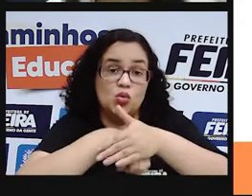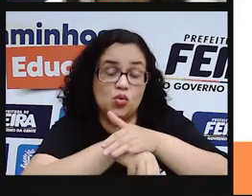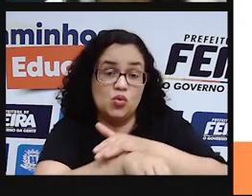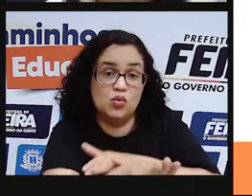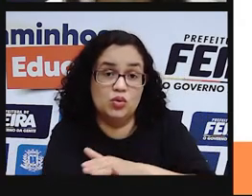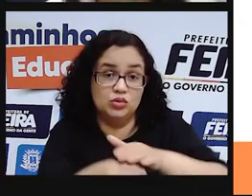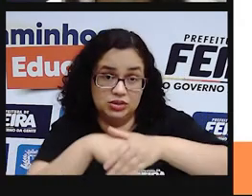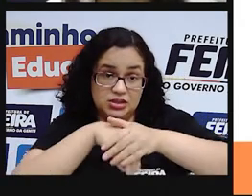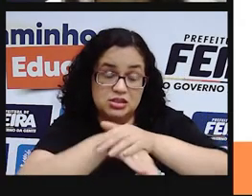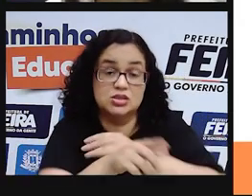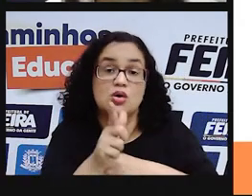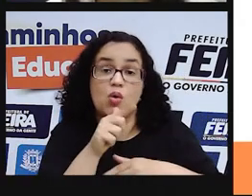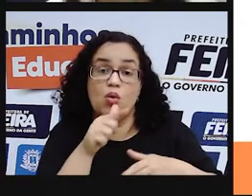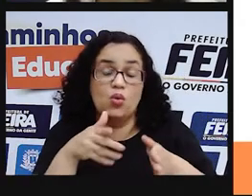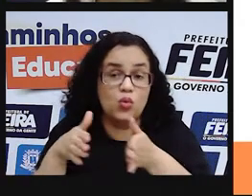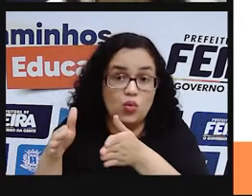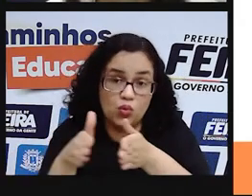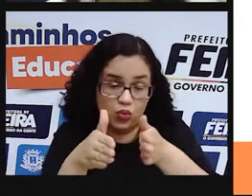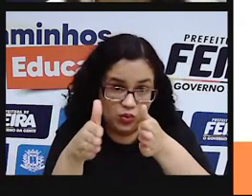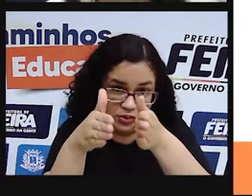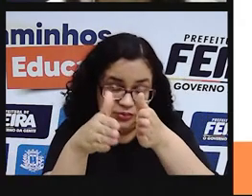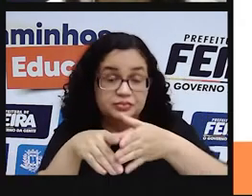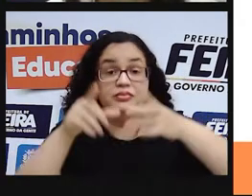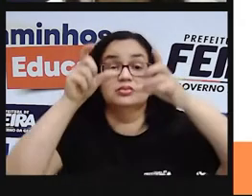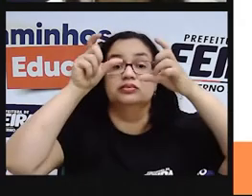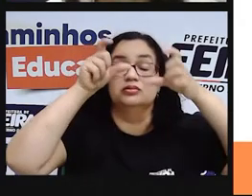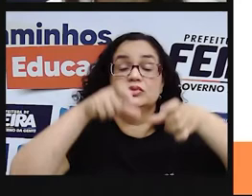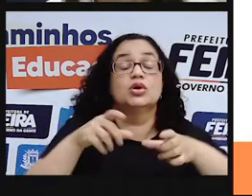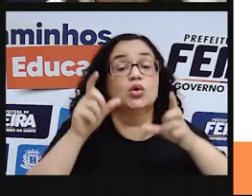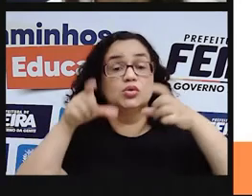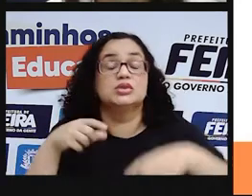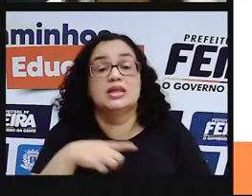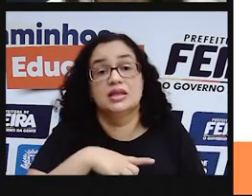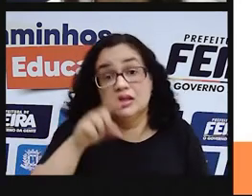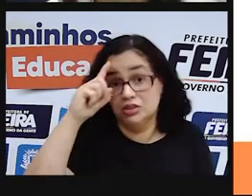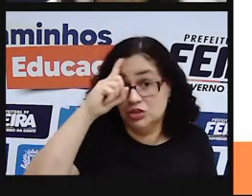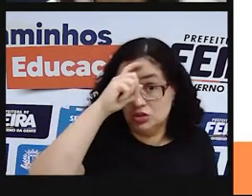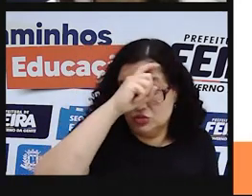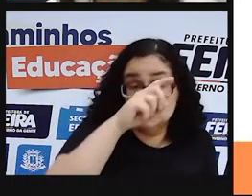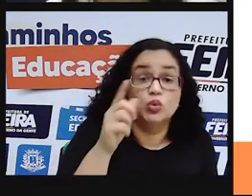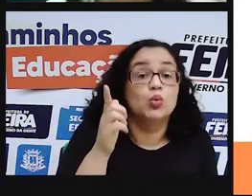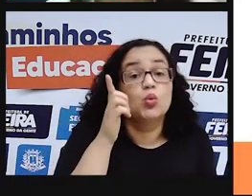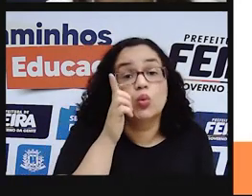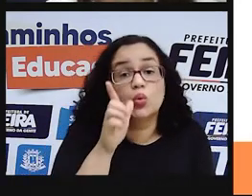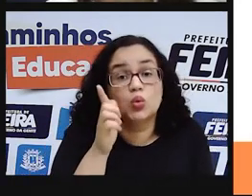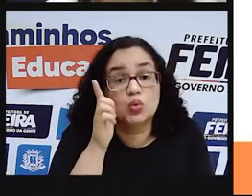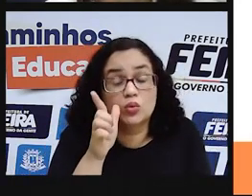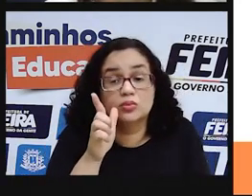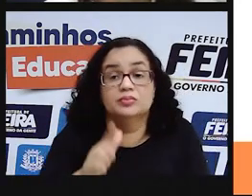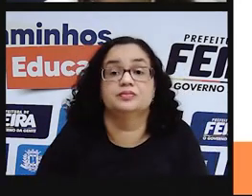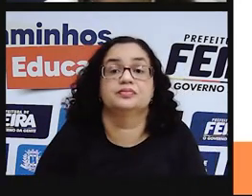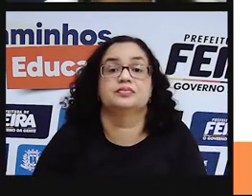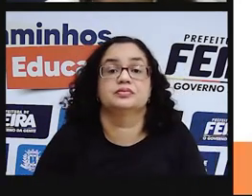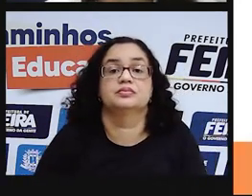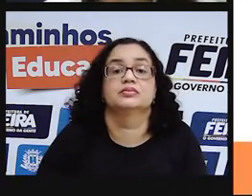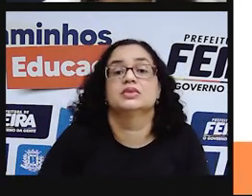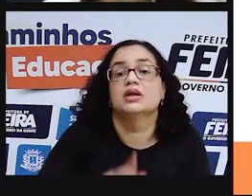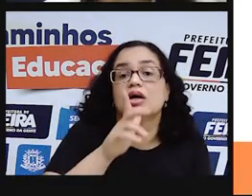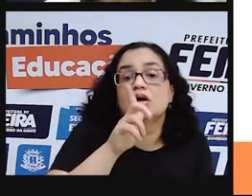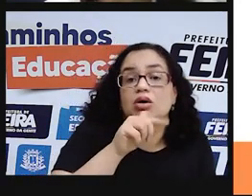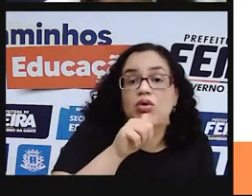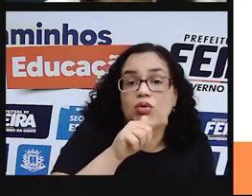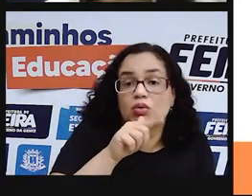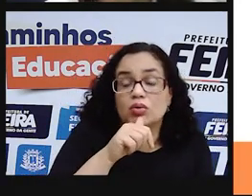Pojuca mais devido ao avanço do espaço urbano hoje tem dificuldade em conseguir manter sua lâmina de água